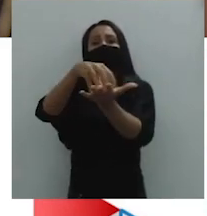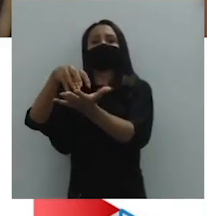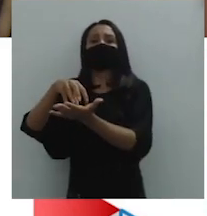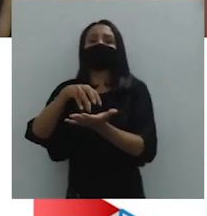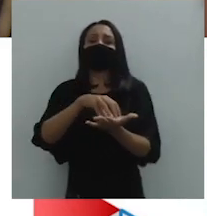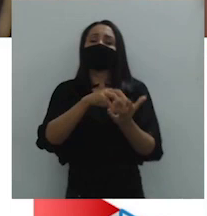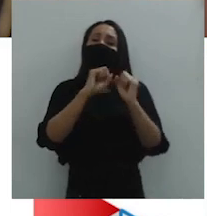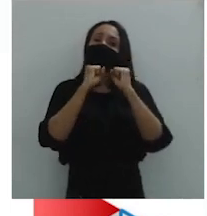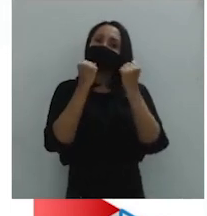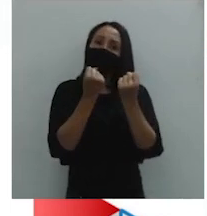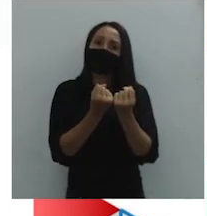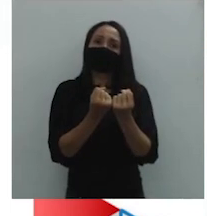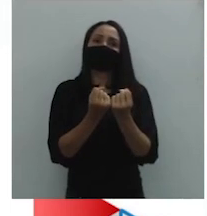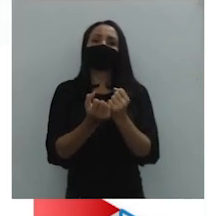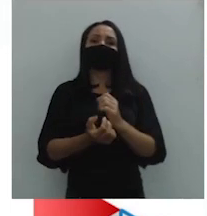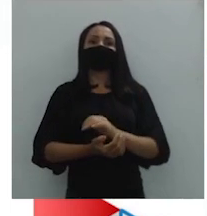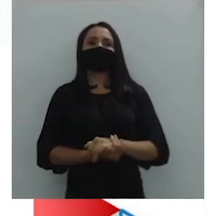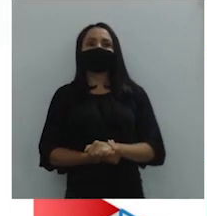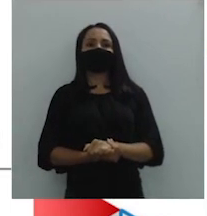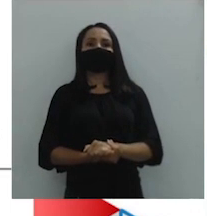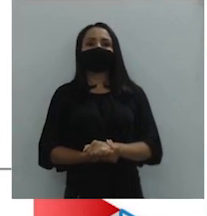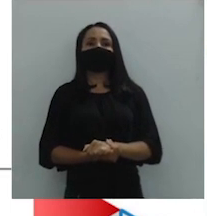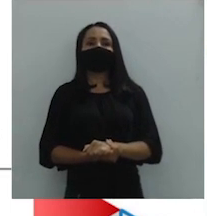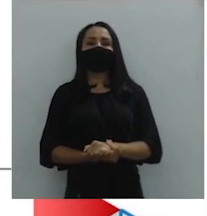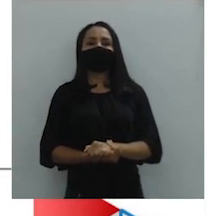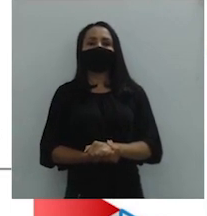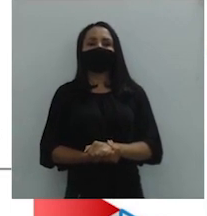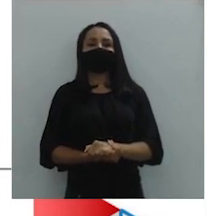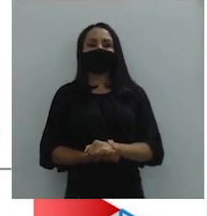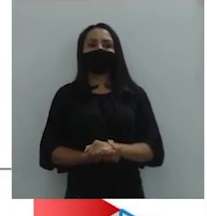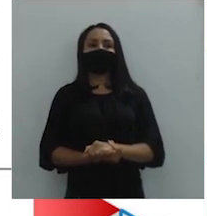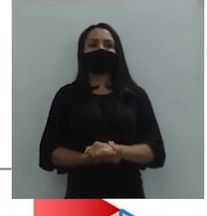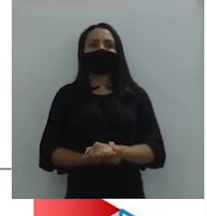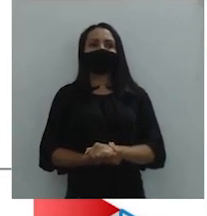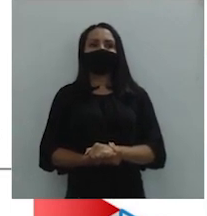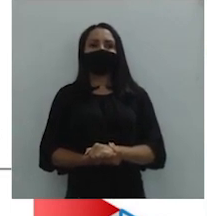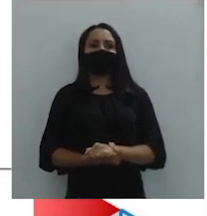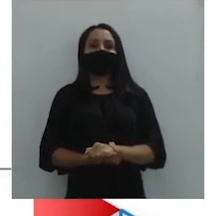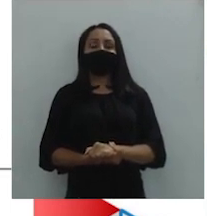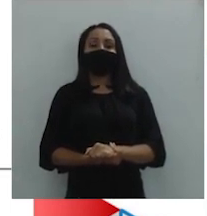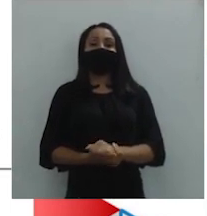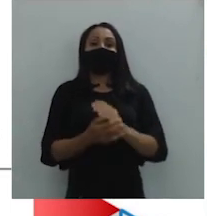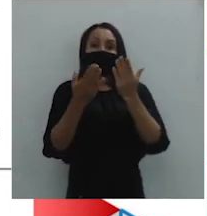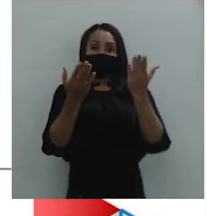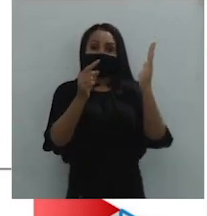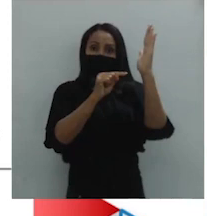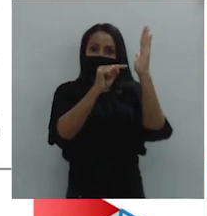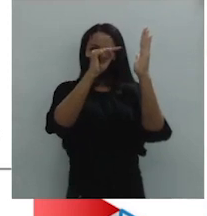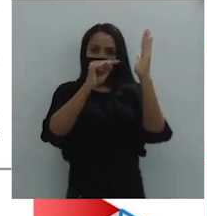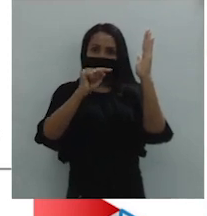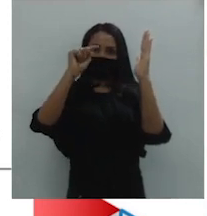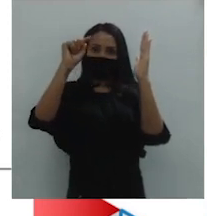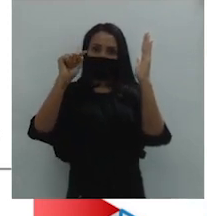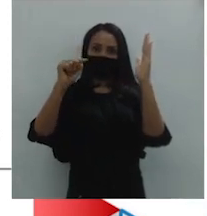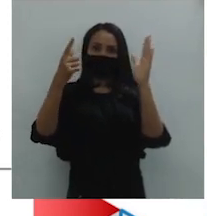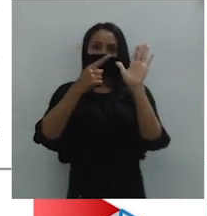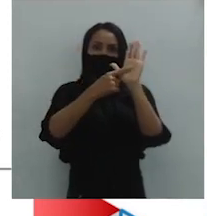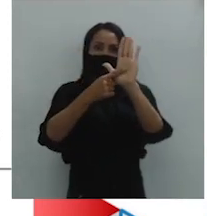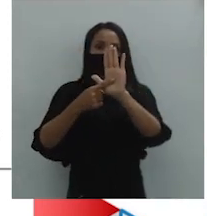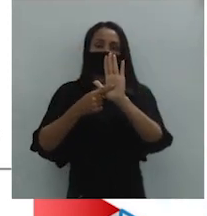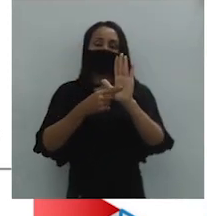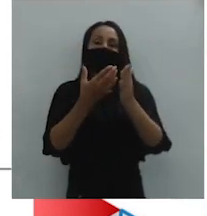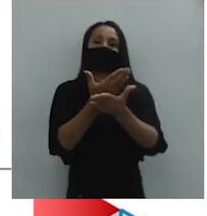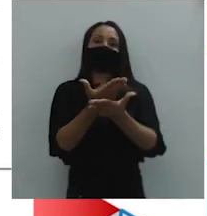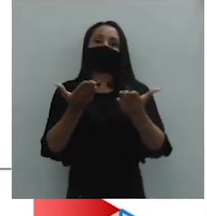social, ok? E aqui nesse gráfico que eu trago para vocês, ele